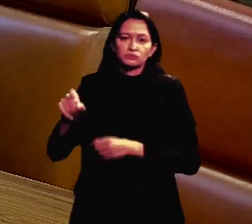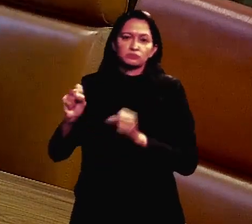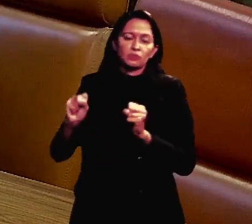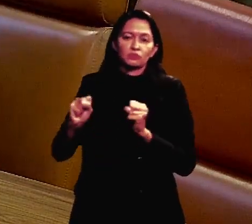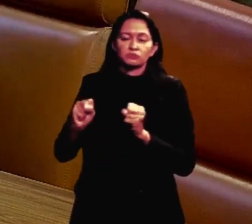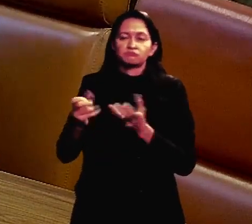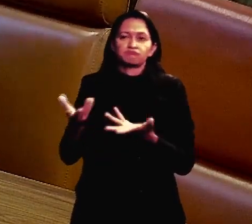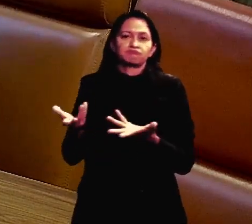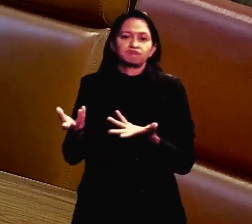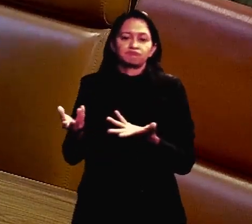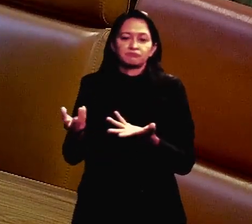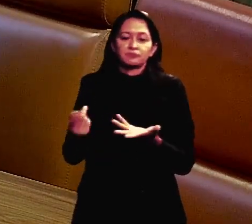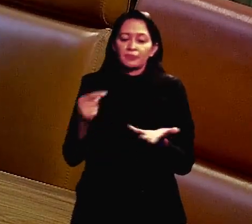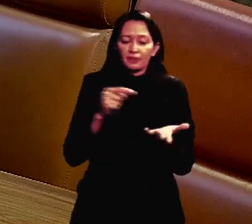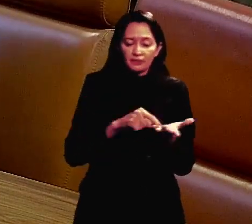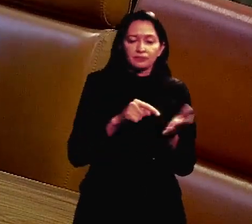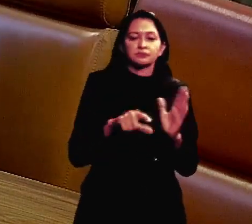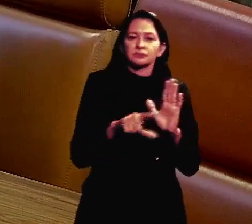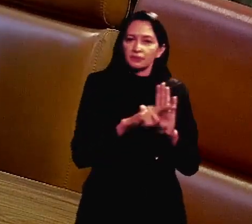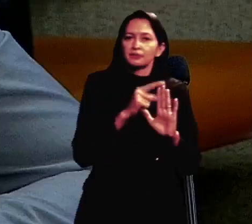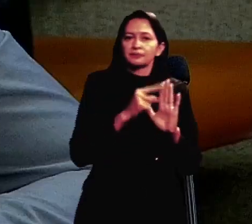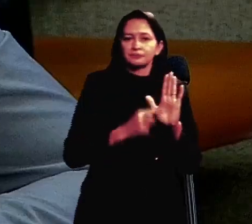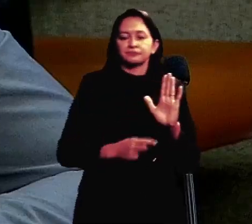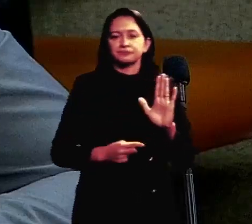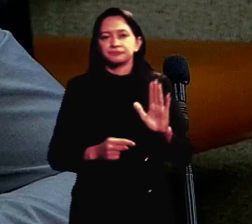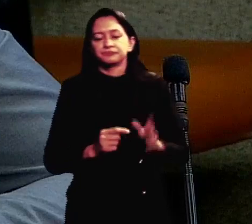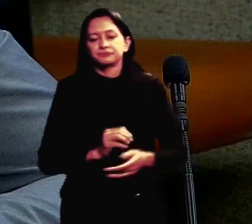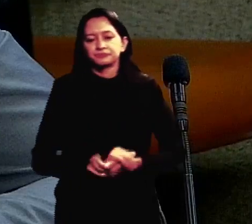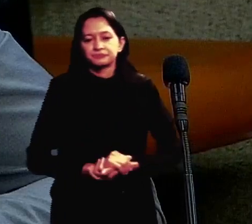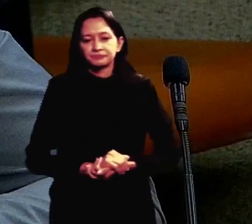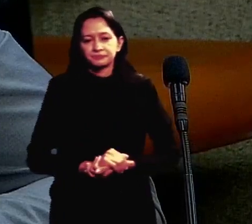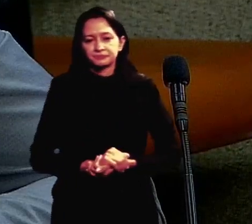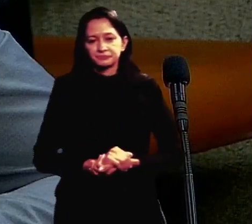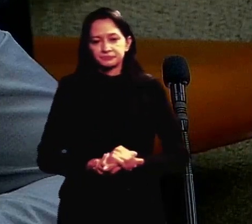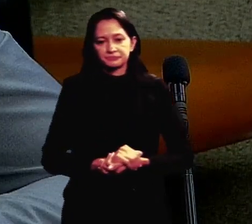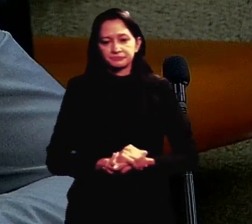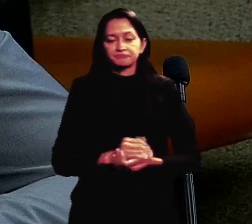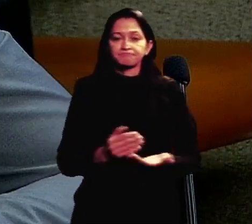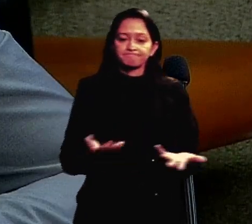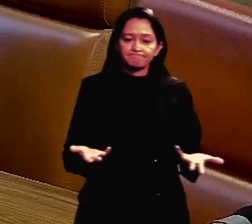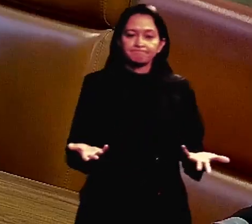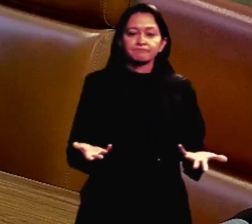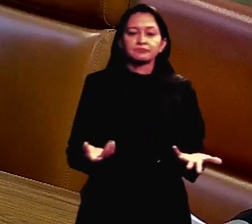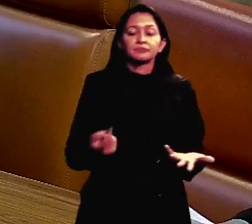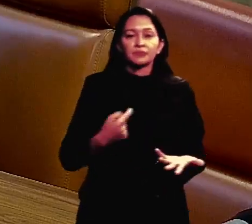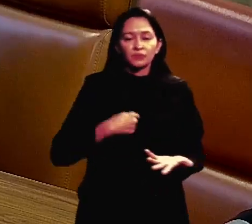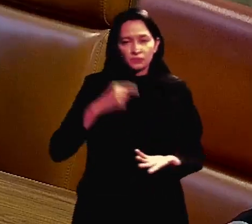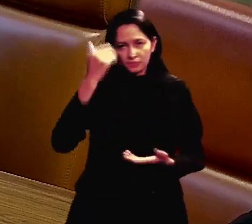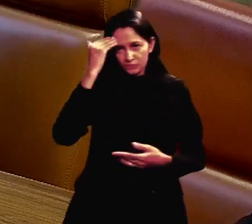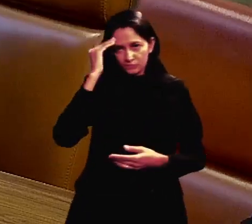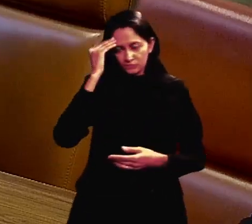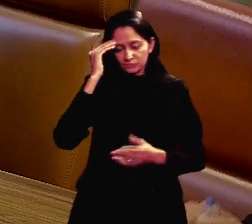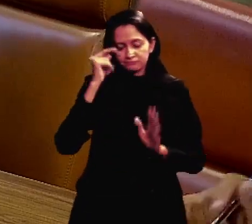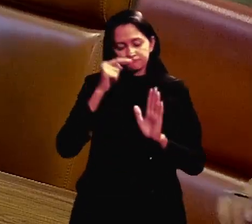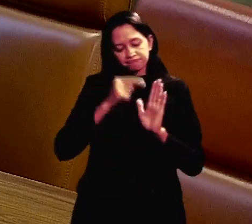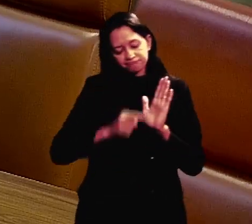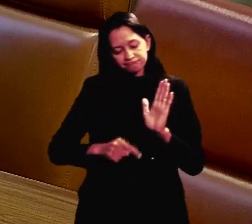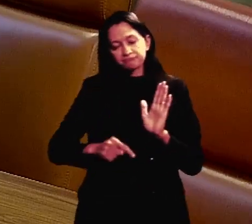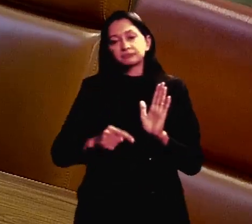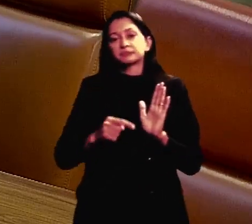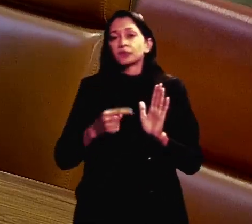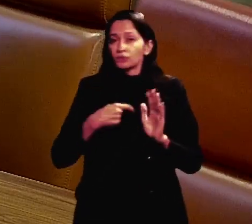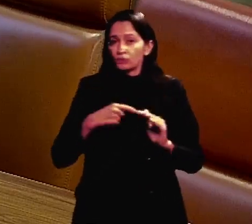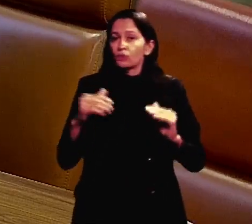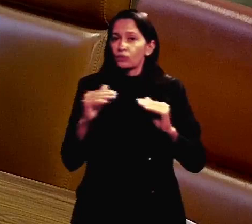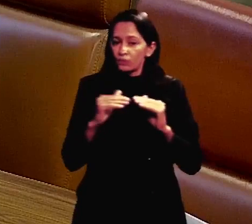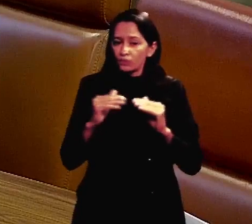específica. Não, em cima desta lei que nós estamos aprovando. Então, pelo que eu estou entendendo aqui, eu sou a